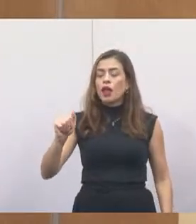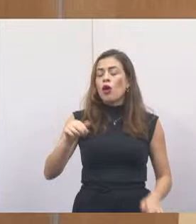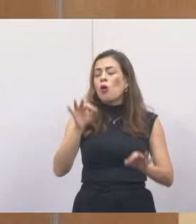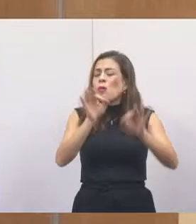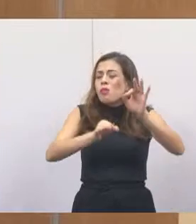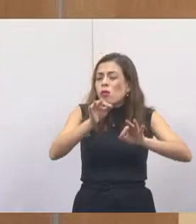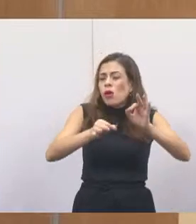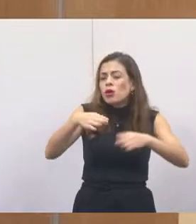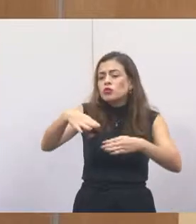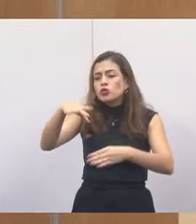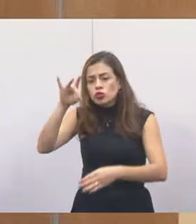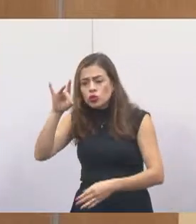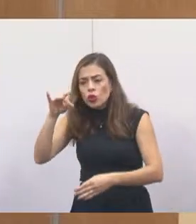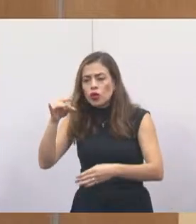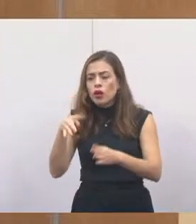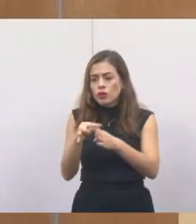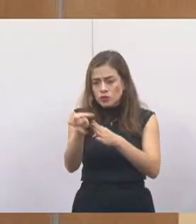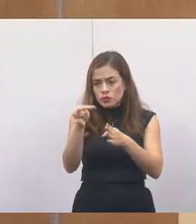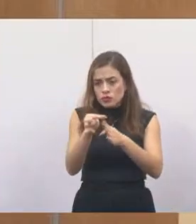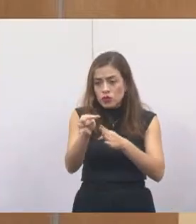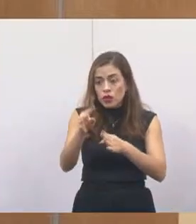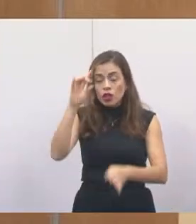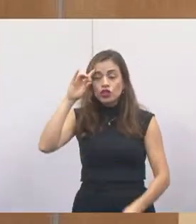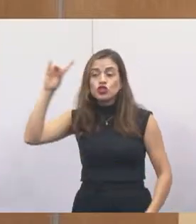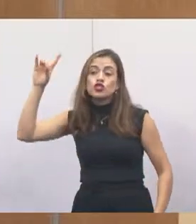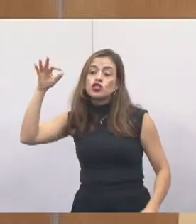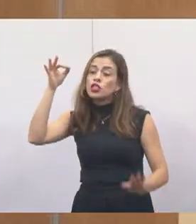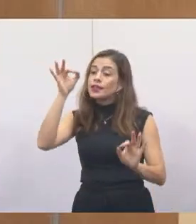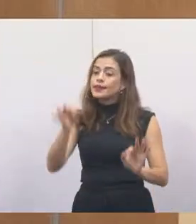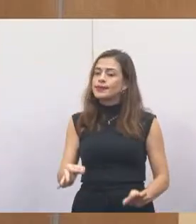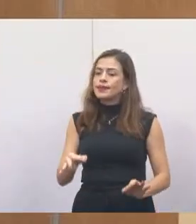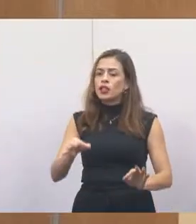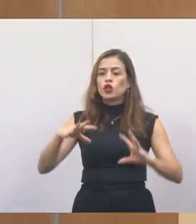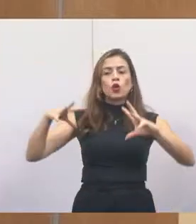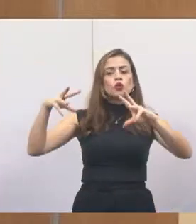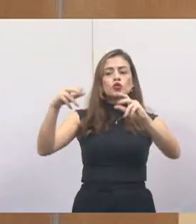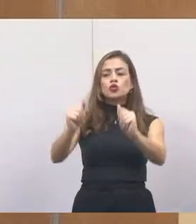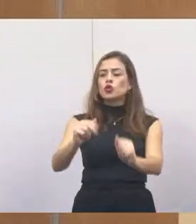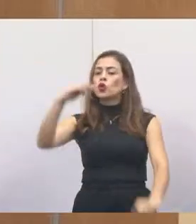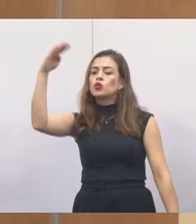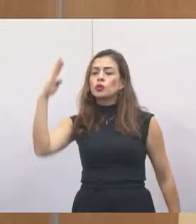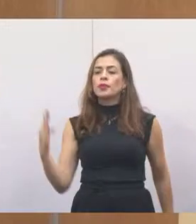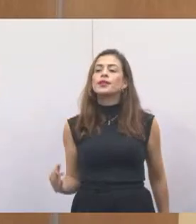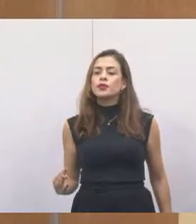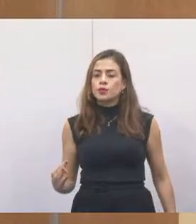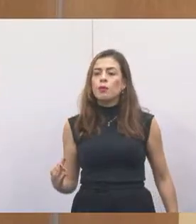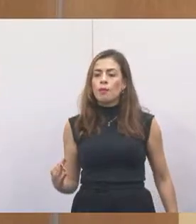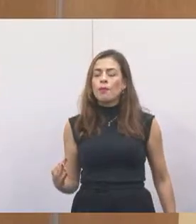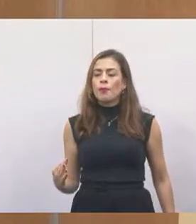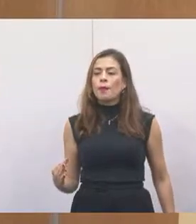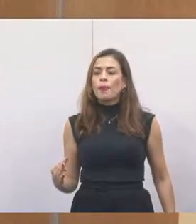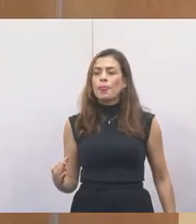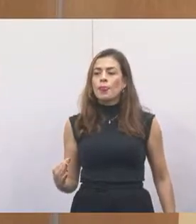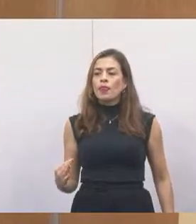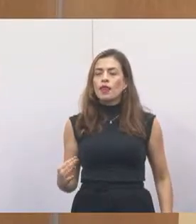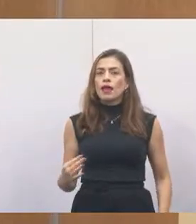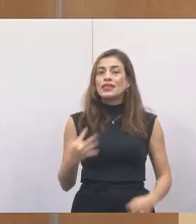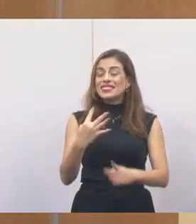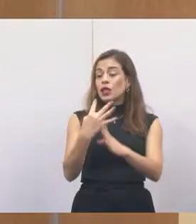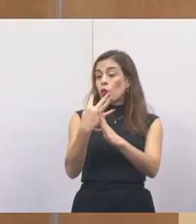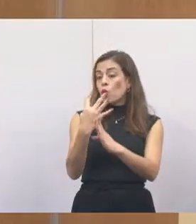Tutelar será realizado em data única em todo o território nacional e cada 4